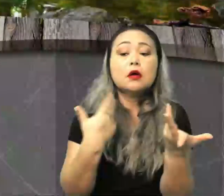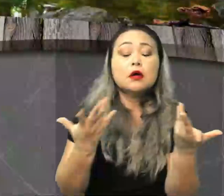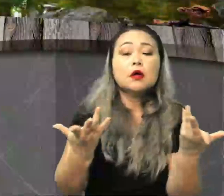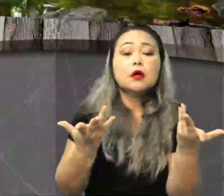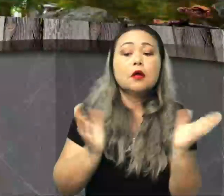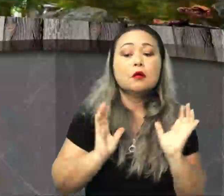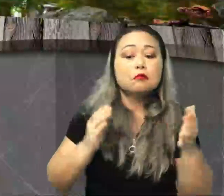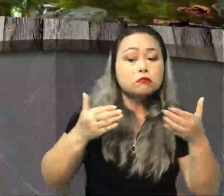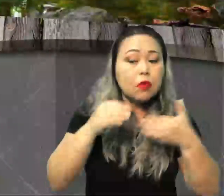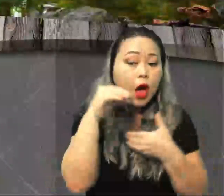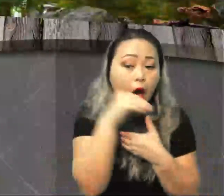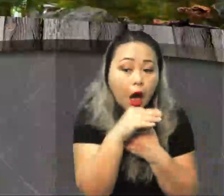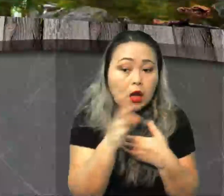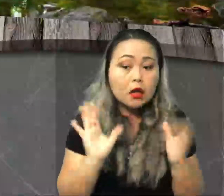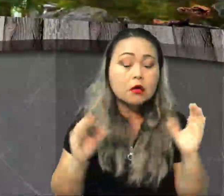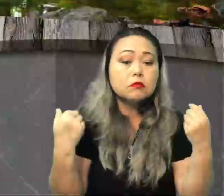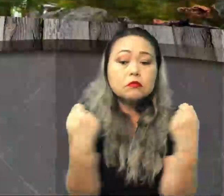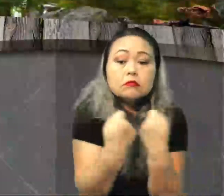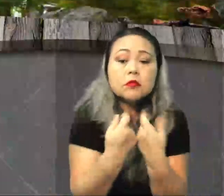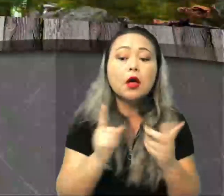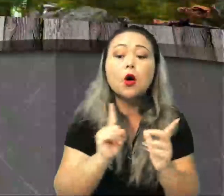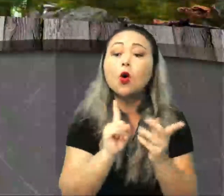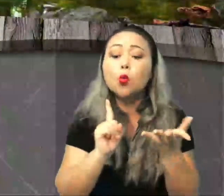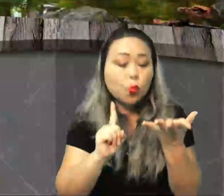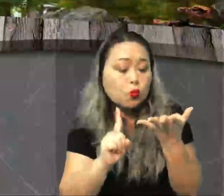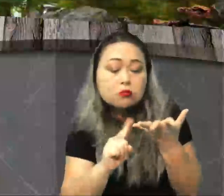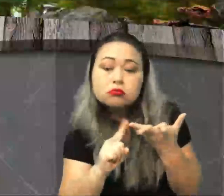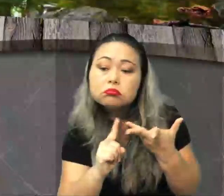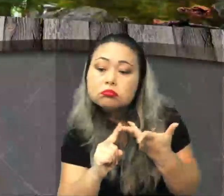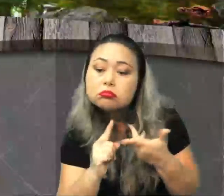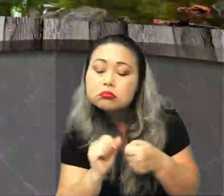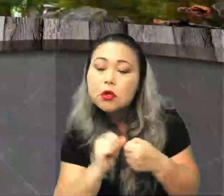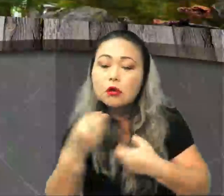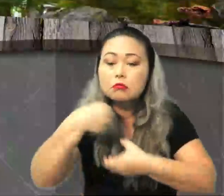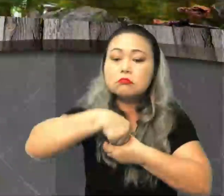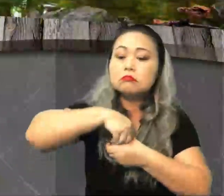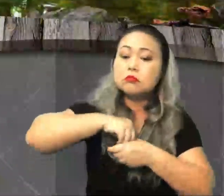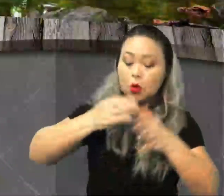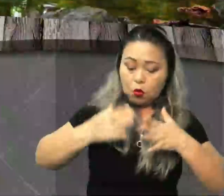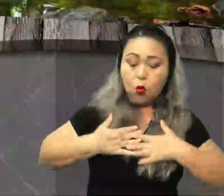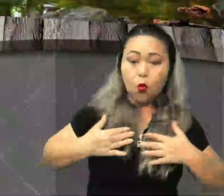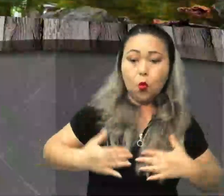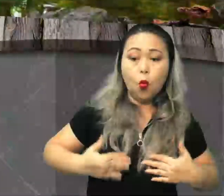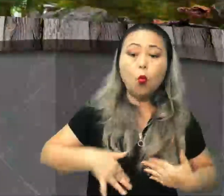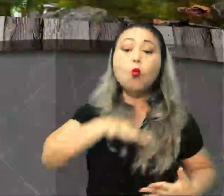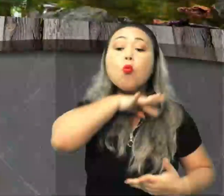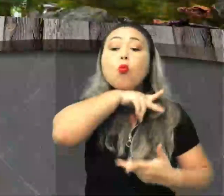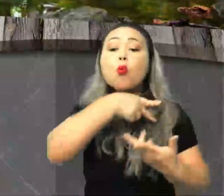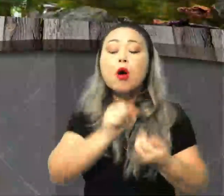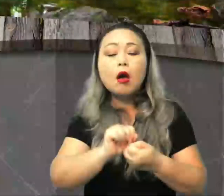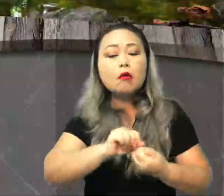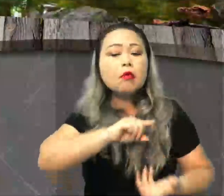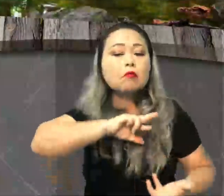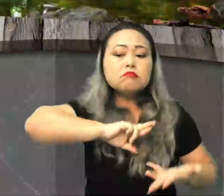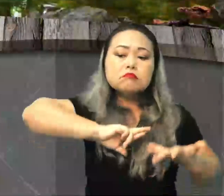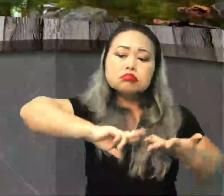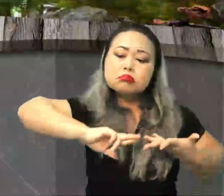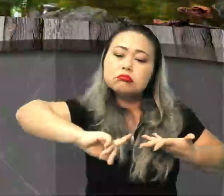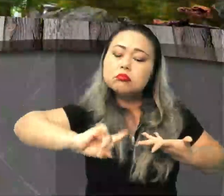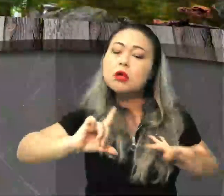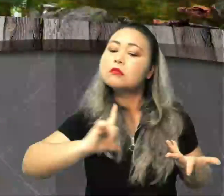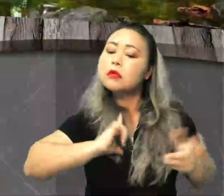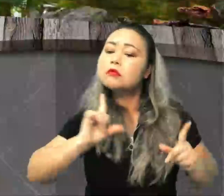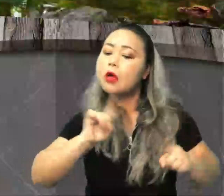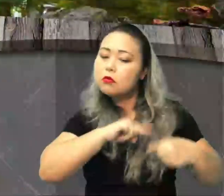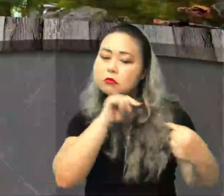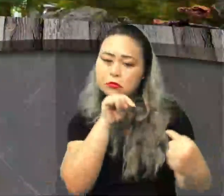organismos, tá bom? Então, todos esses componentes presentes no corpo desses animais, que é muito variado, estão ali por um